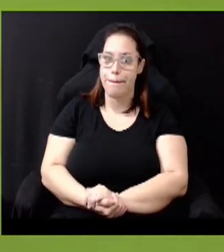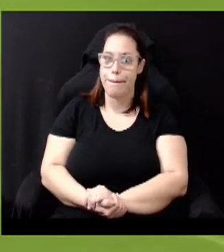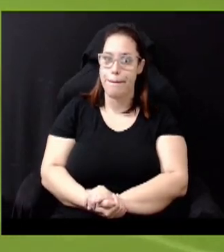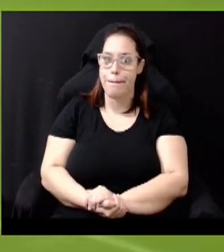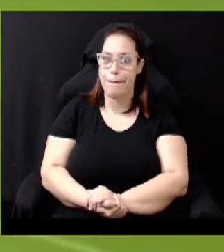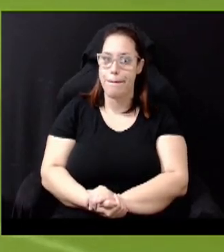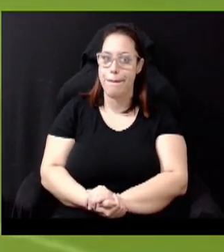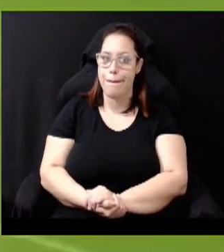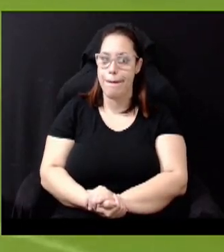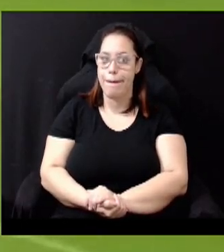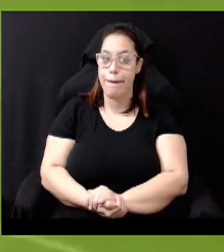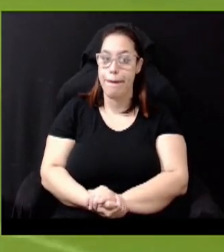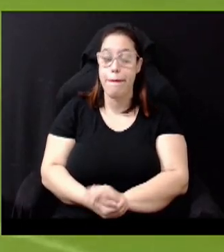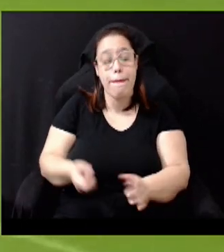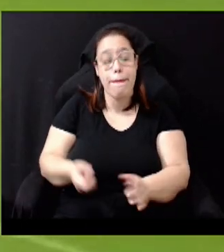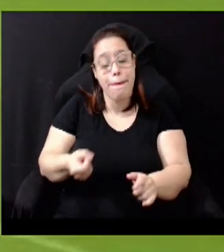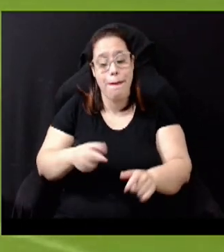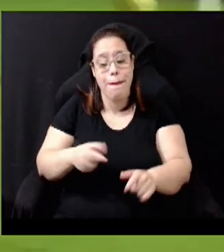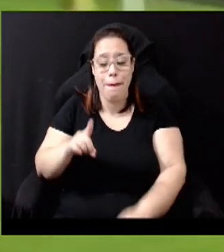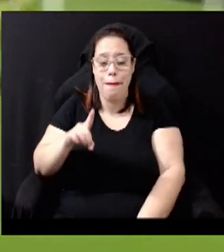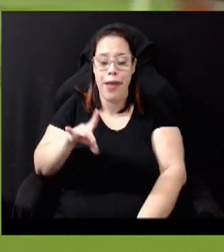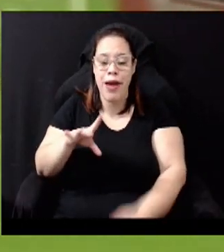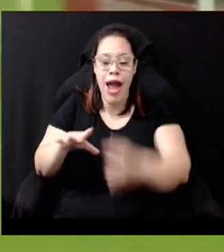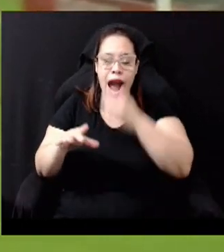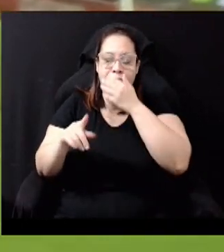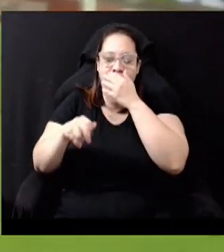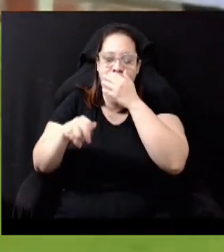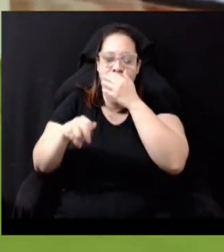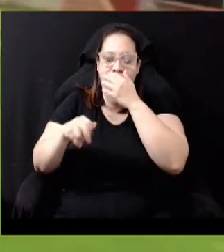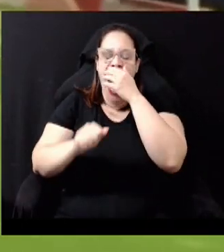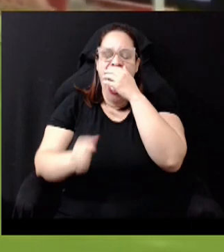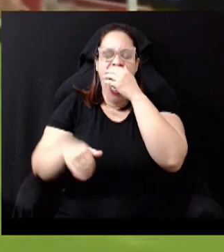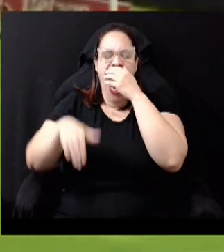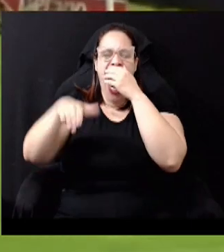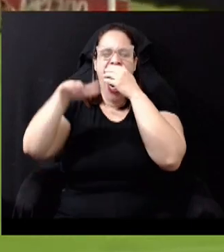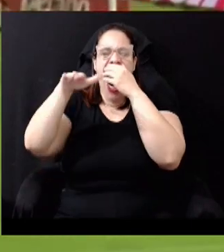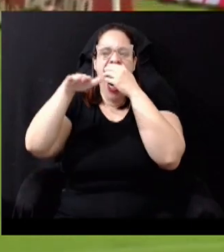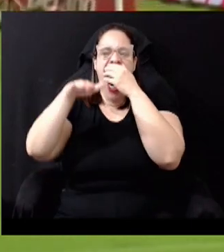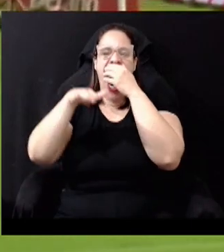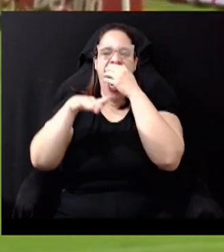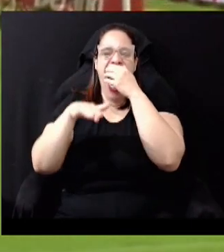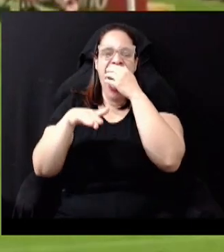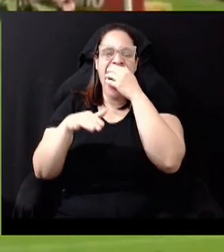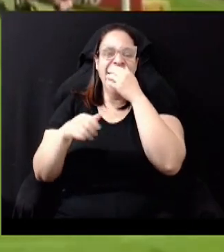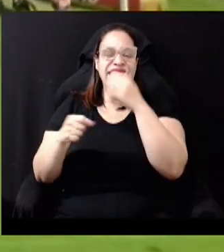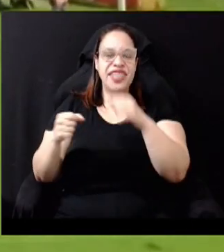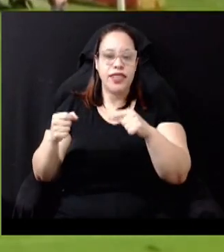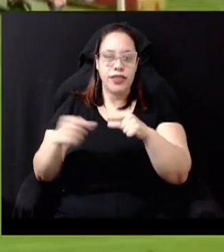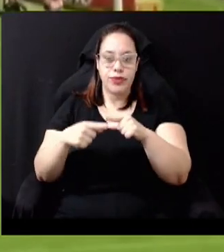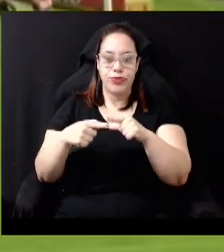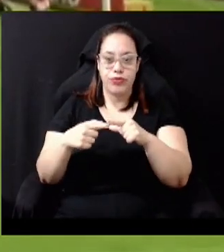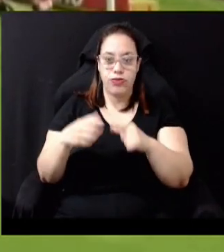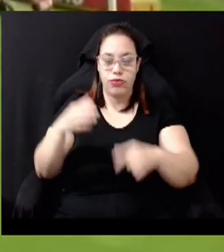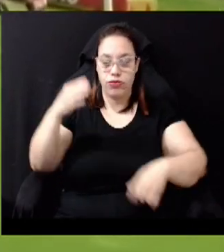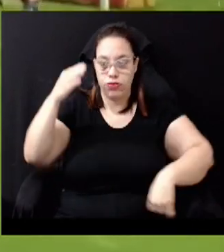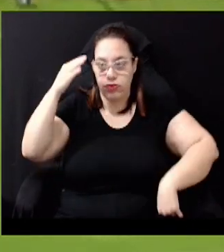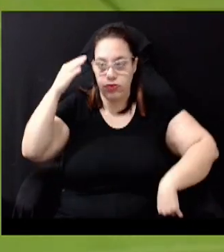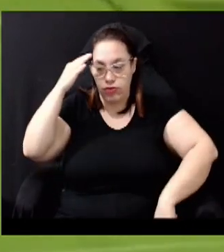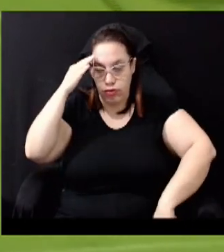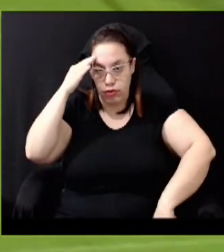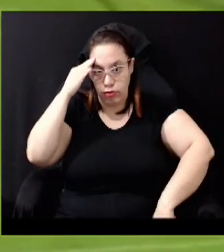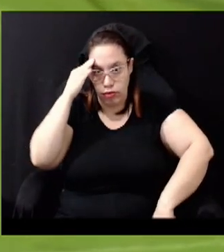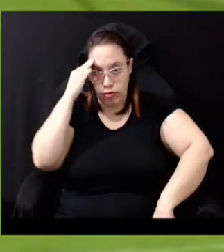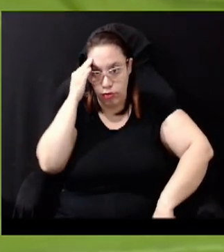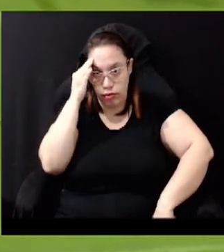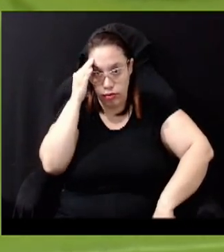Só que o Palmeiras queria mais. Piquerez saiu do banco e cruzou na medida para Estevão, de cabeça a